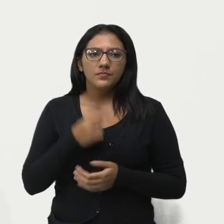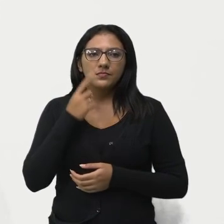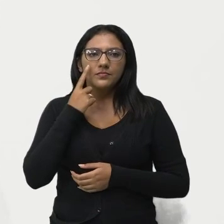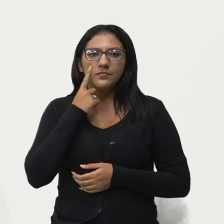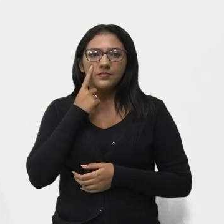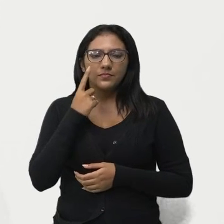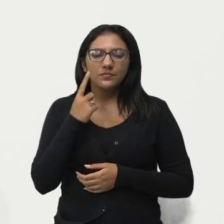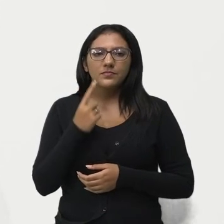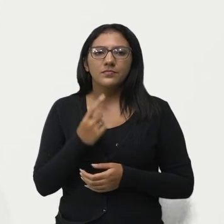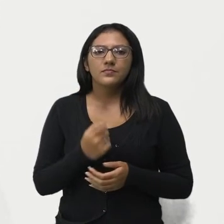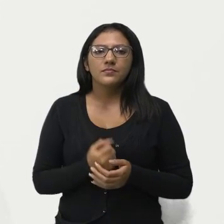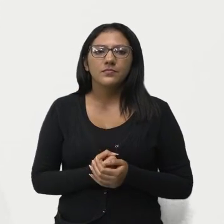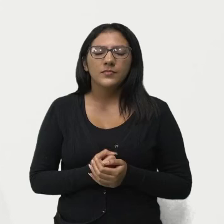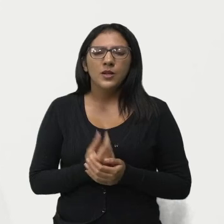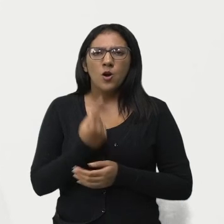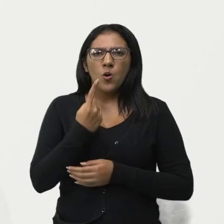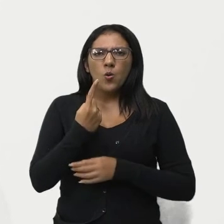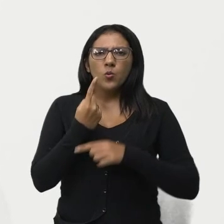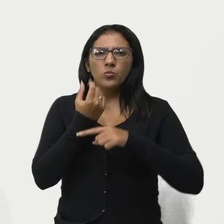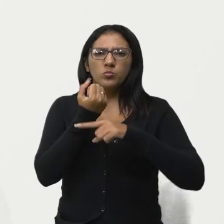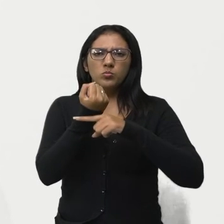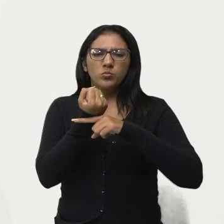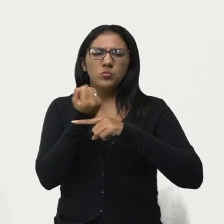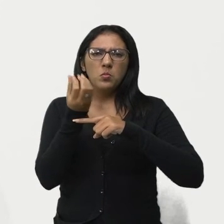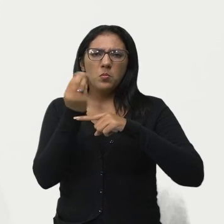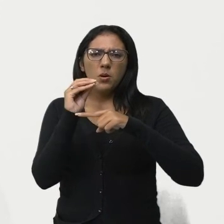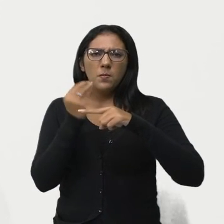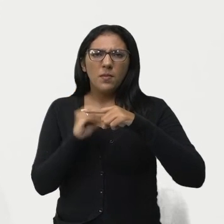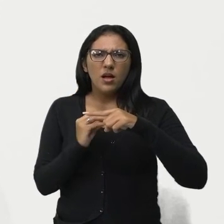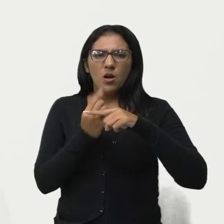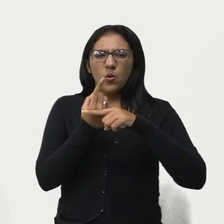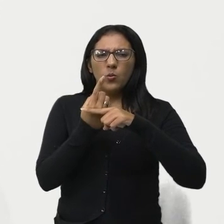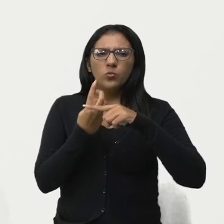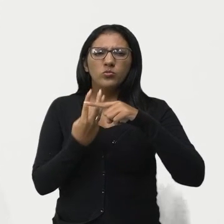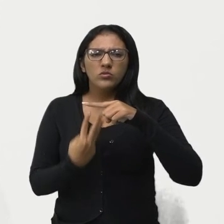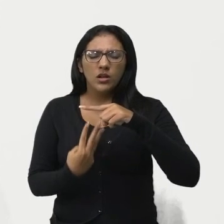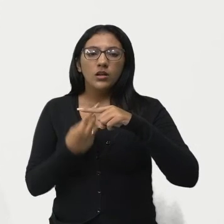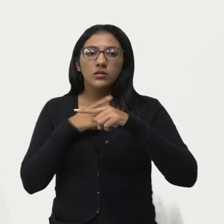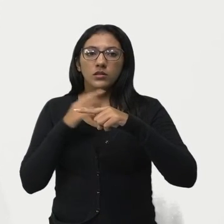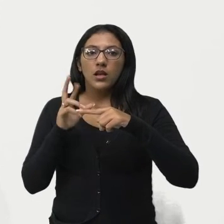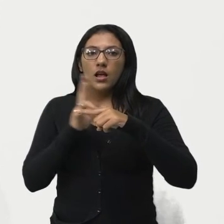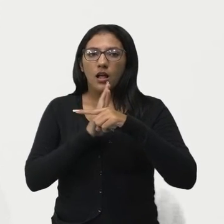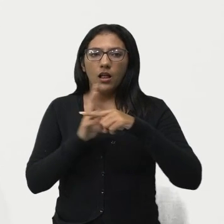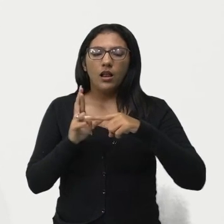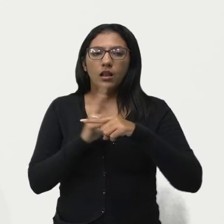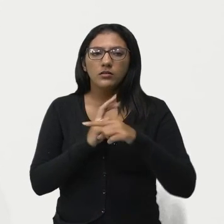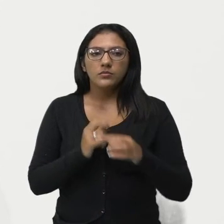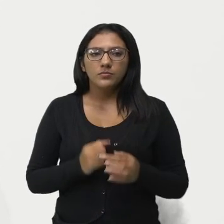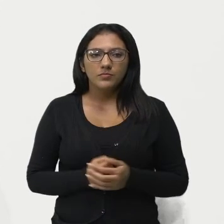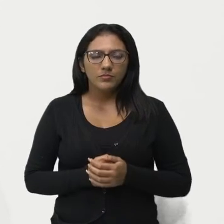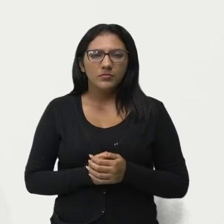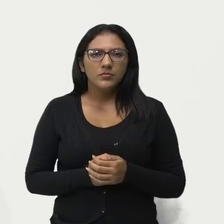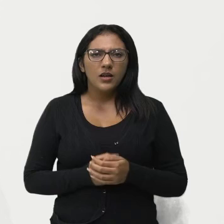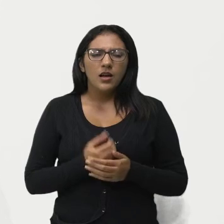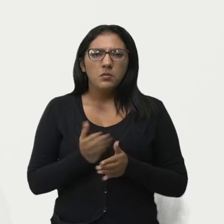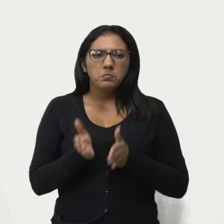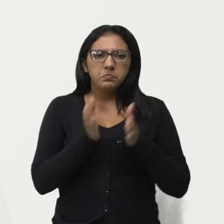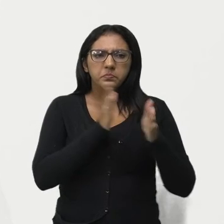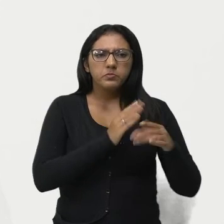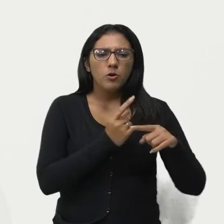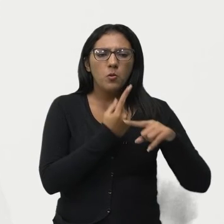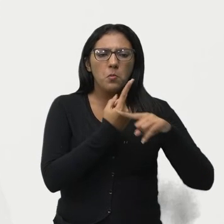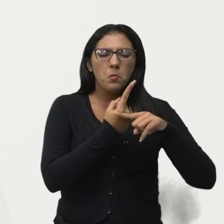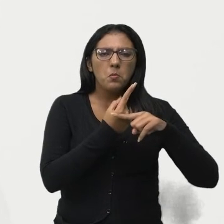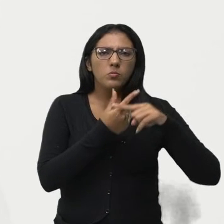por 1/3, lembrando que 1/3 aqui todo é o denominador, tá? E a fração meio aqui, ó, que é